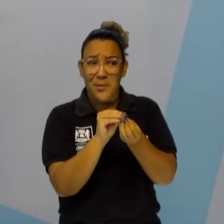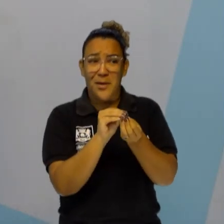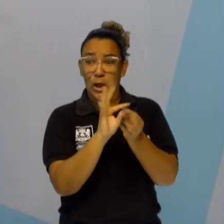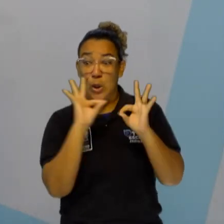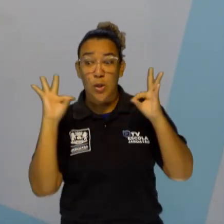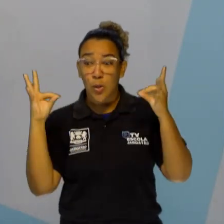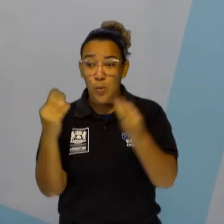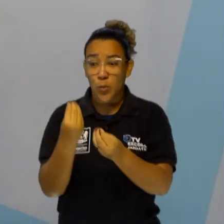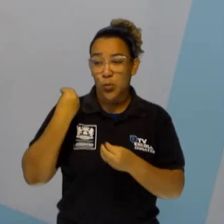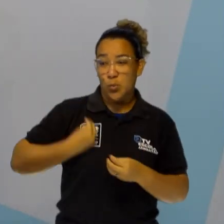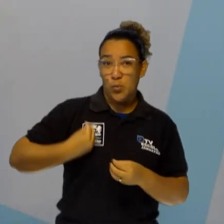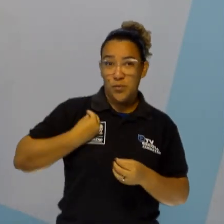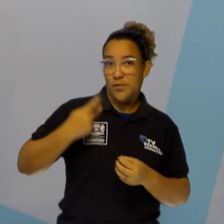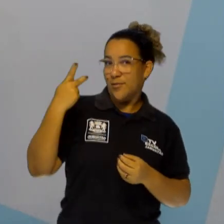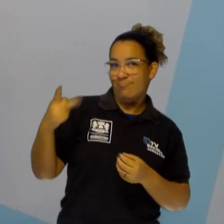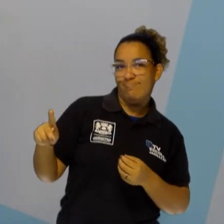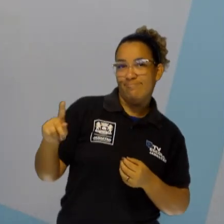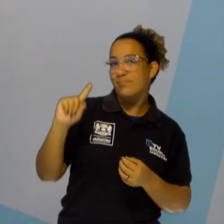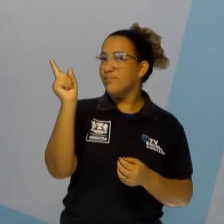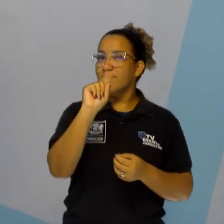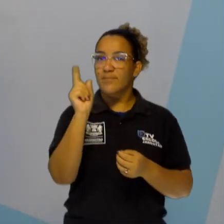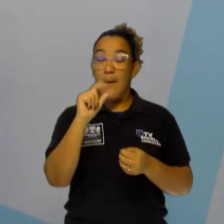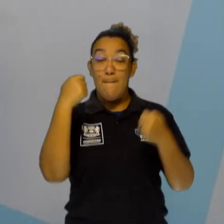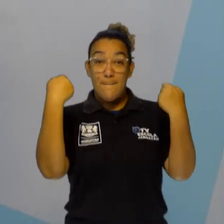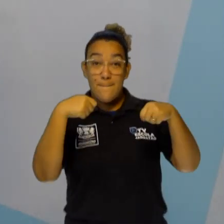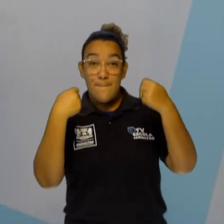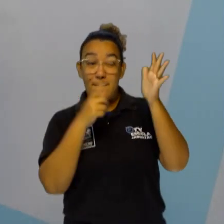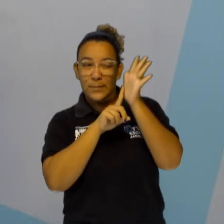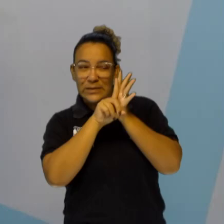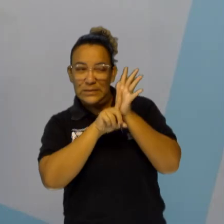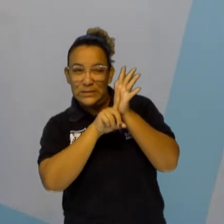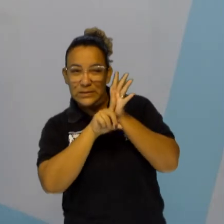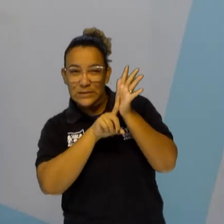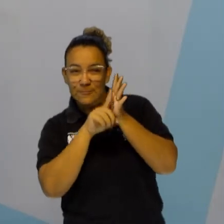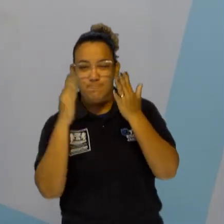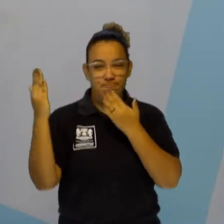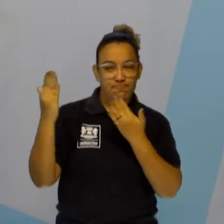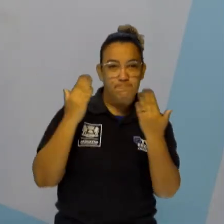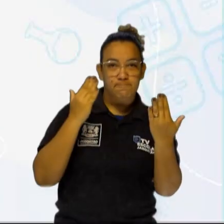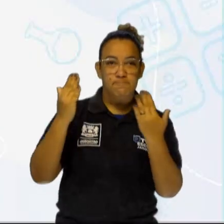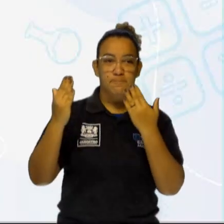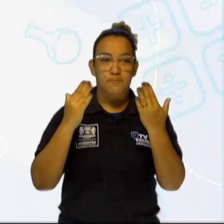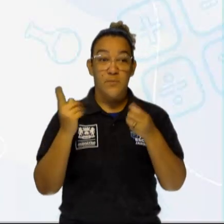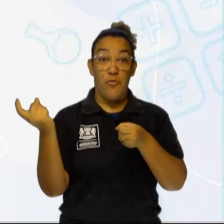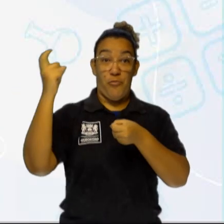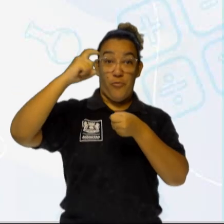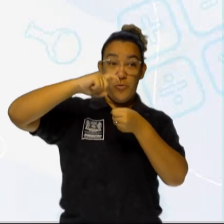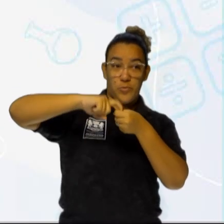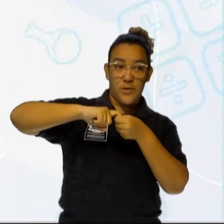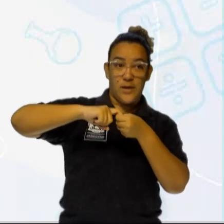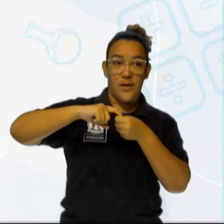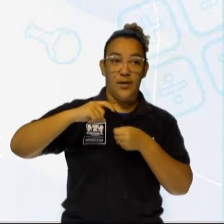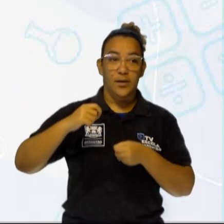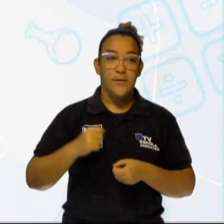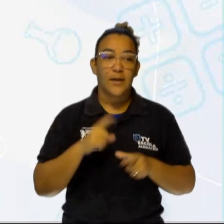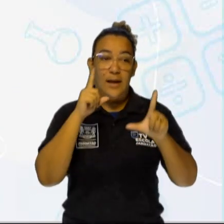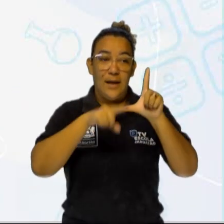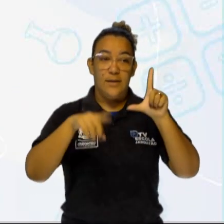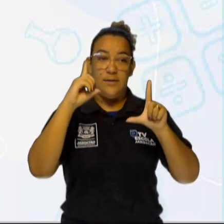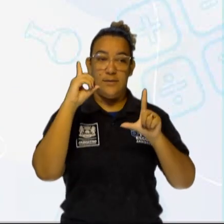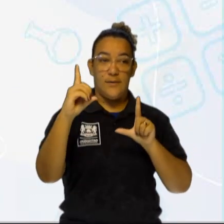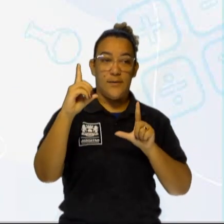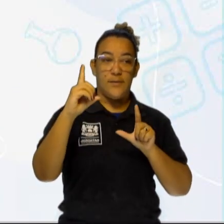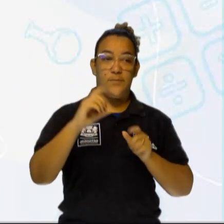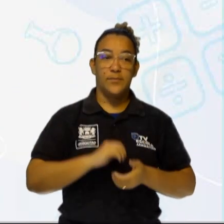Lembrando que a gente está fazendo sempre aí uma análise das duas partes aqui, tá? Vamos voltar lá para a questão. Letra D.